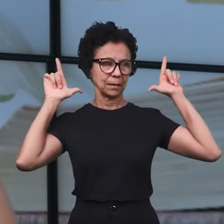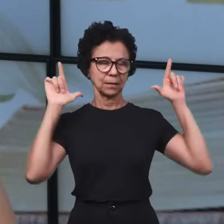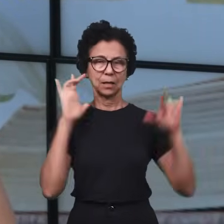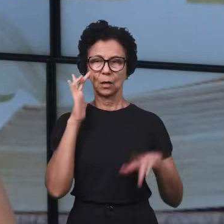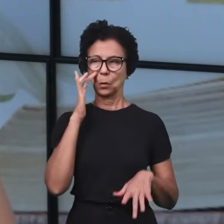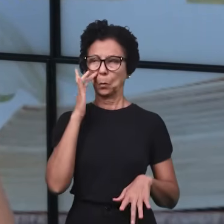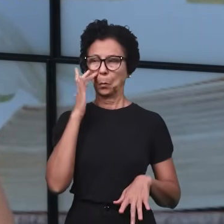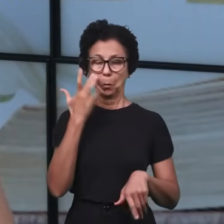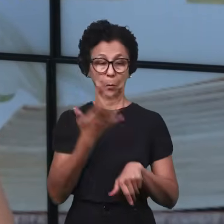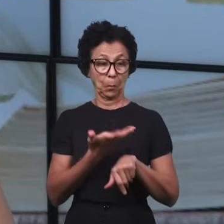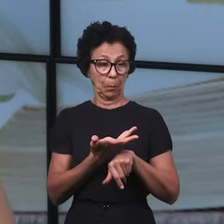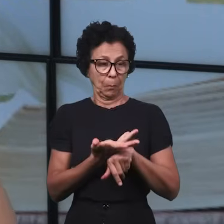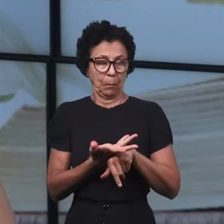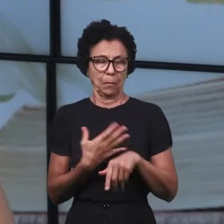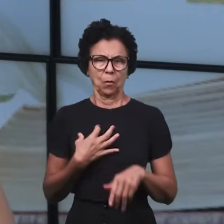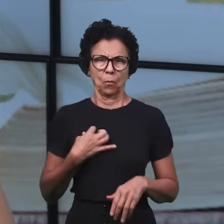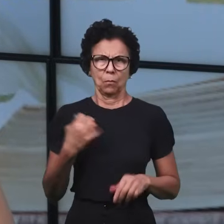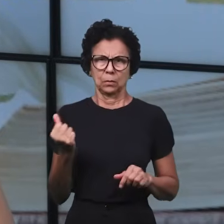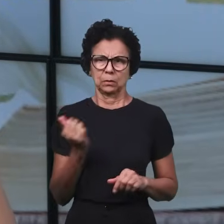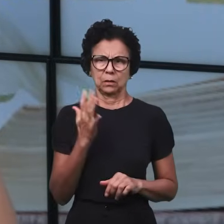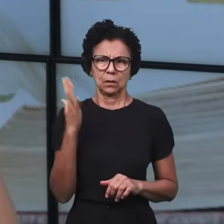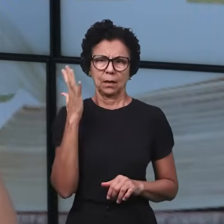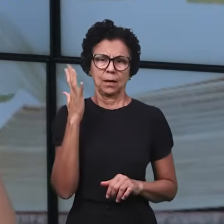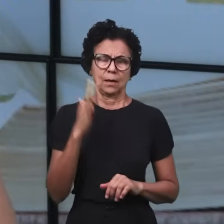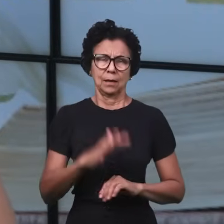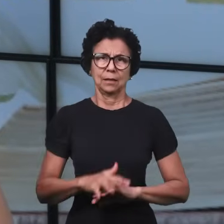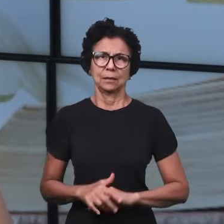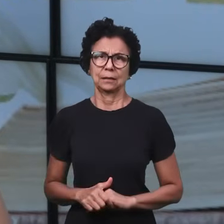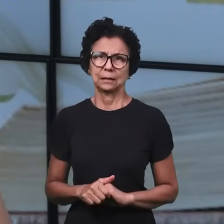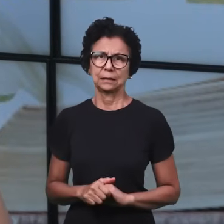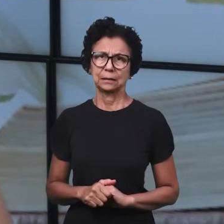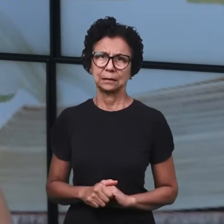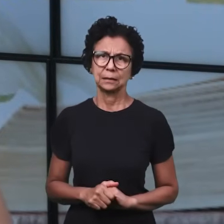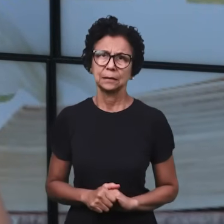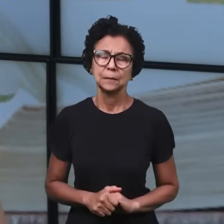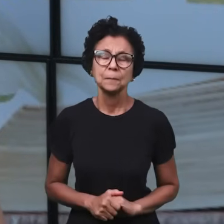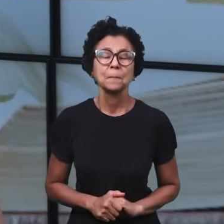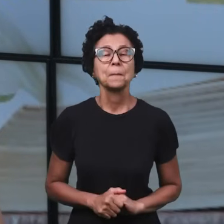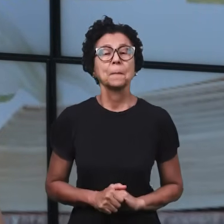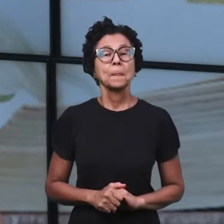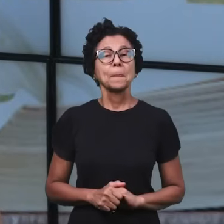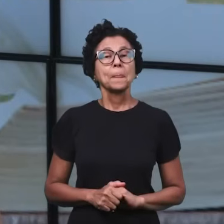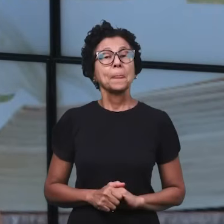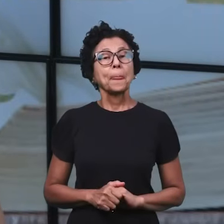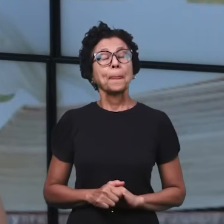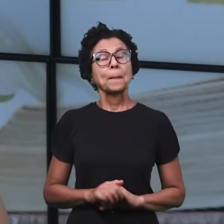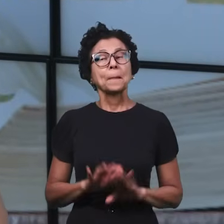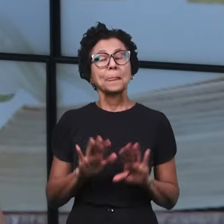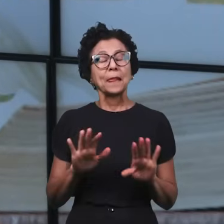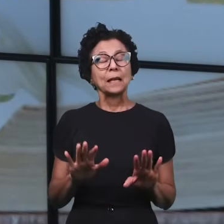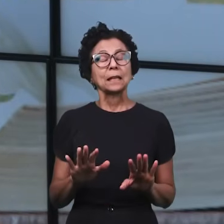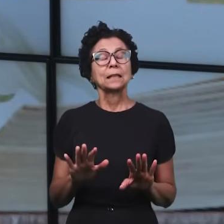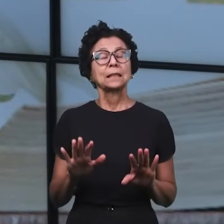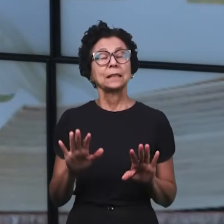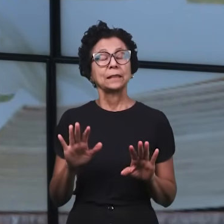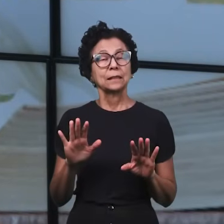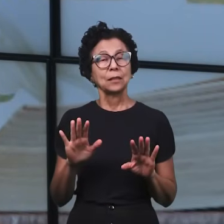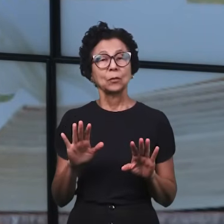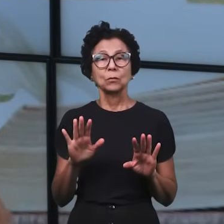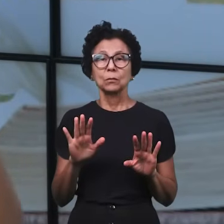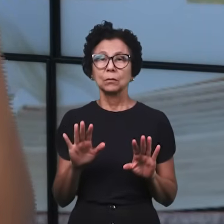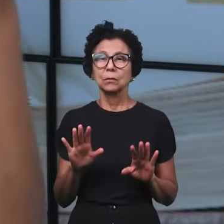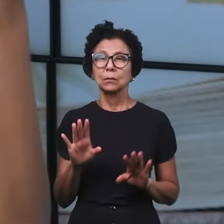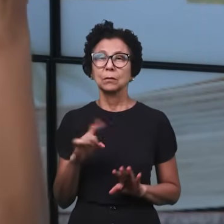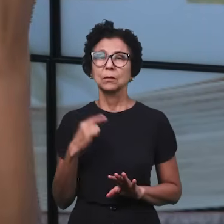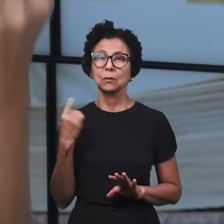A questão aqui é que o enfeite não seja exterior, é que nós não